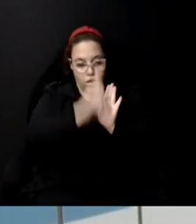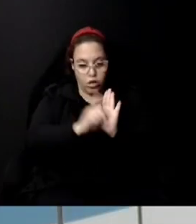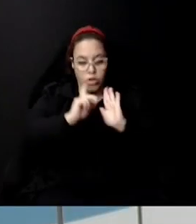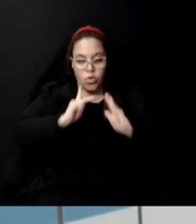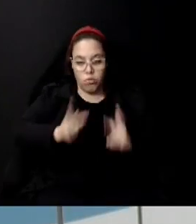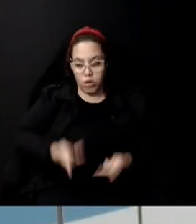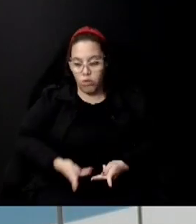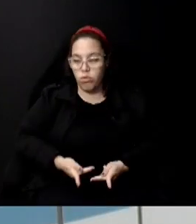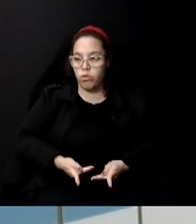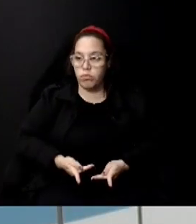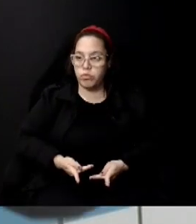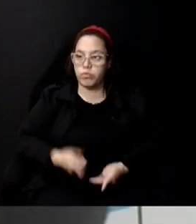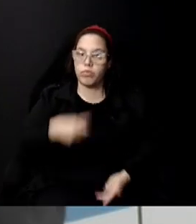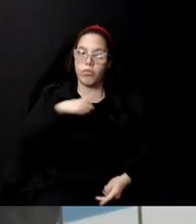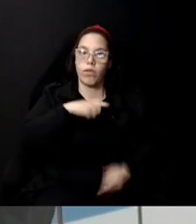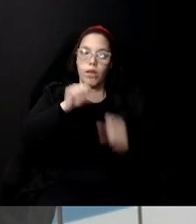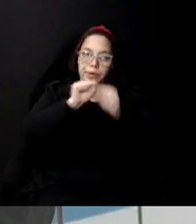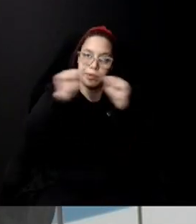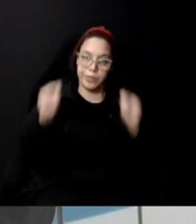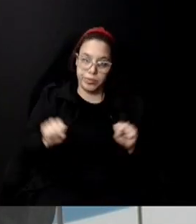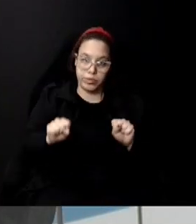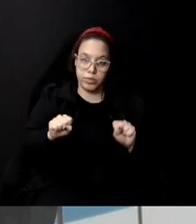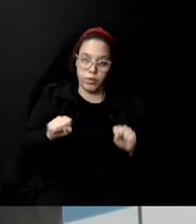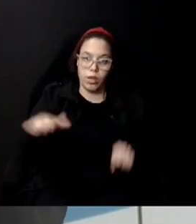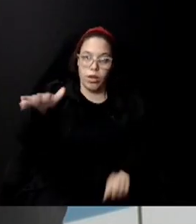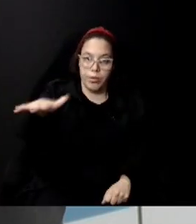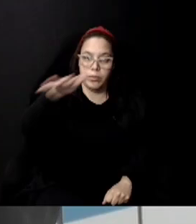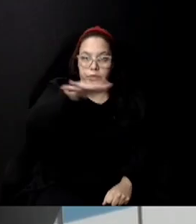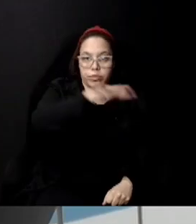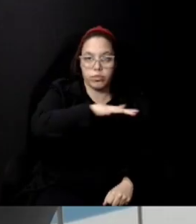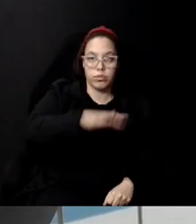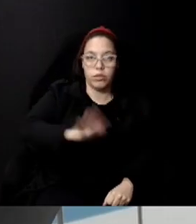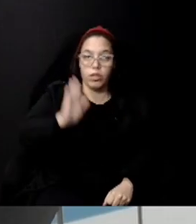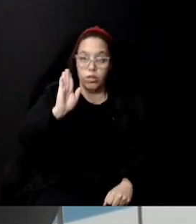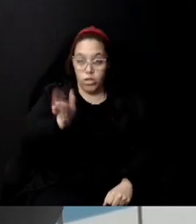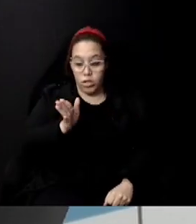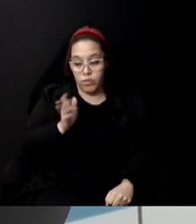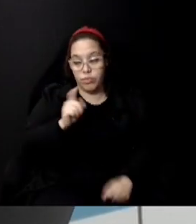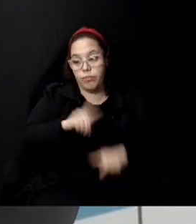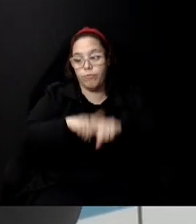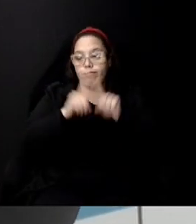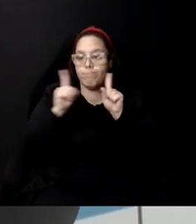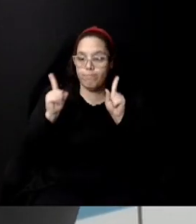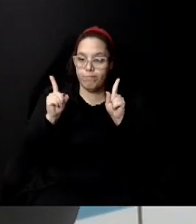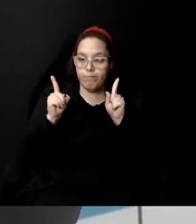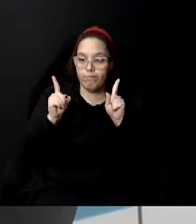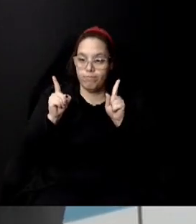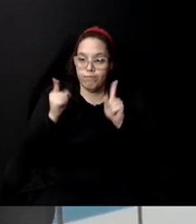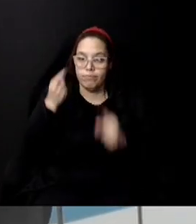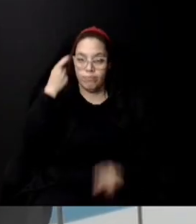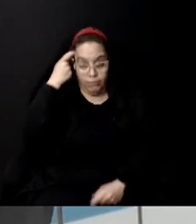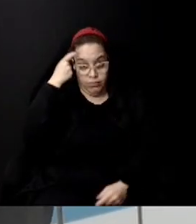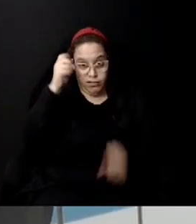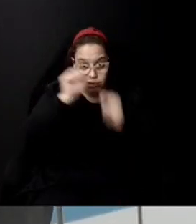gente tem sistemas regionais, a gente pode falar dos sistemas regionais já, mas quando a gente pensa no sistema global,